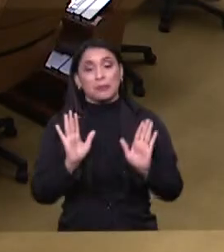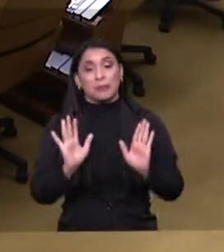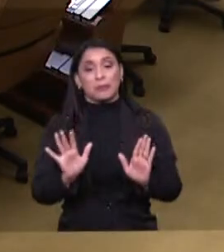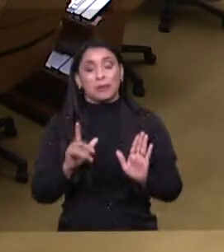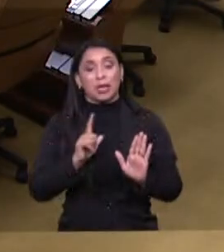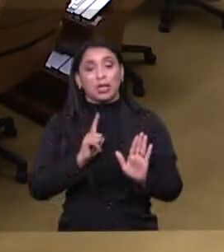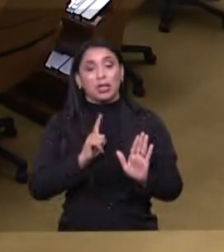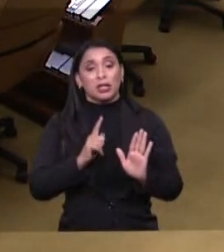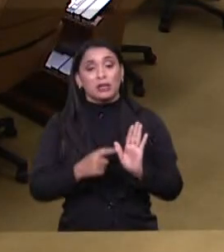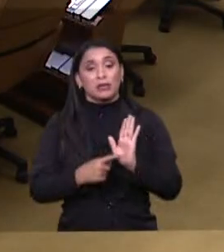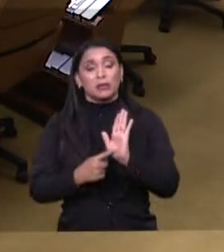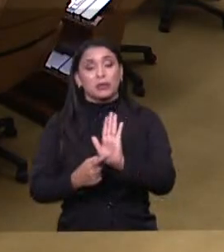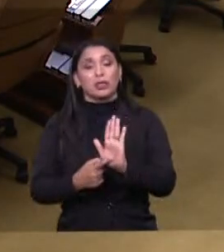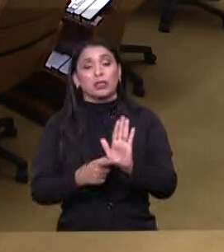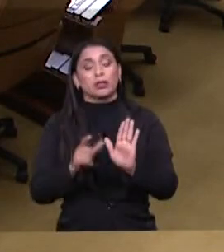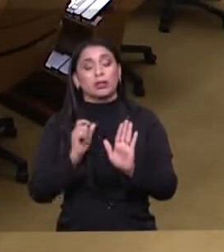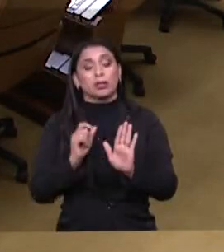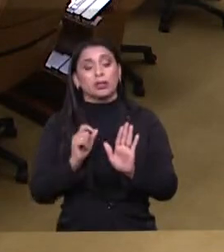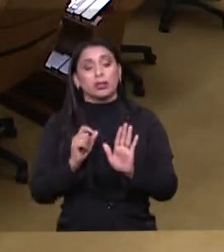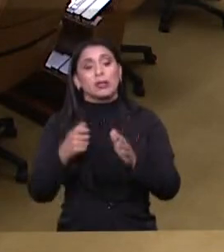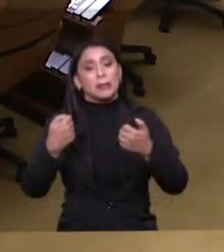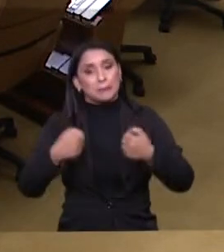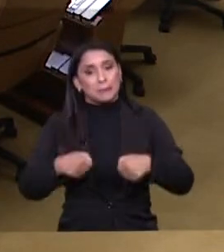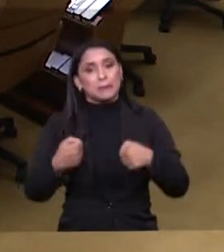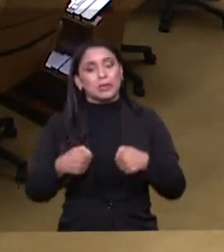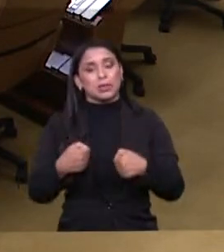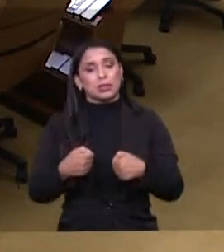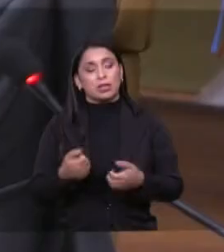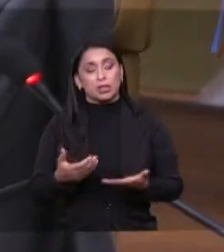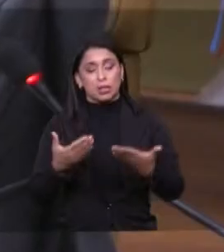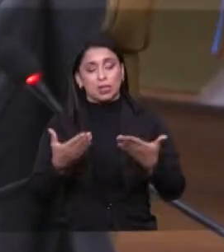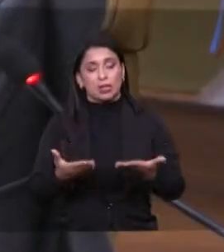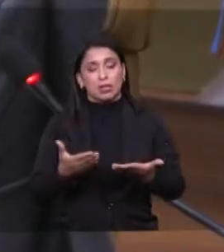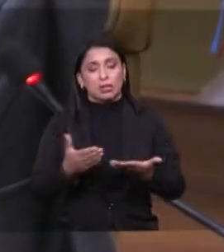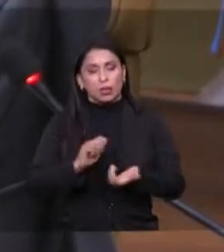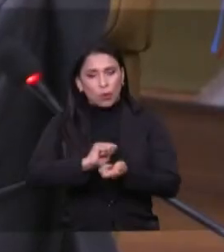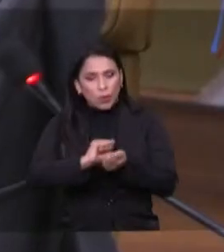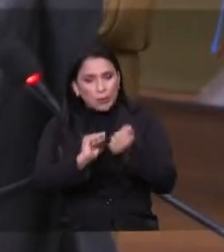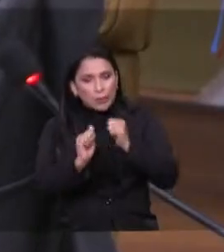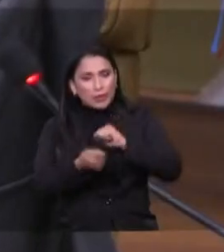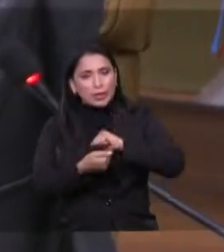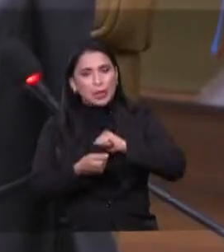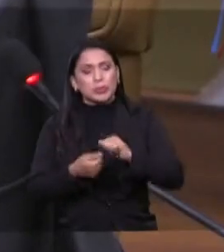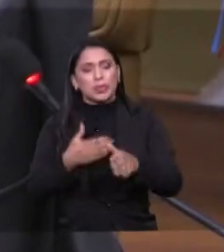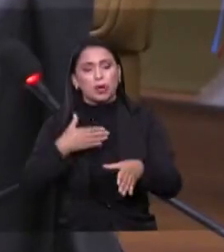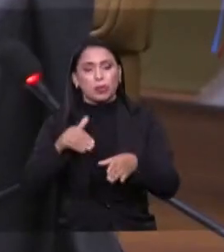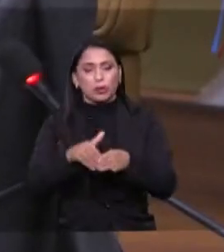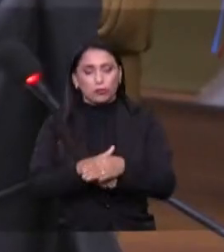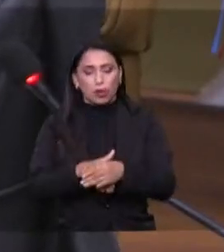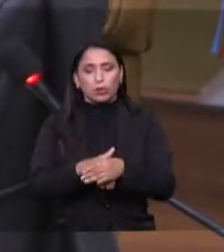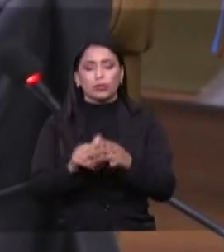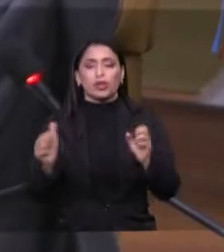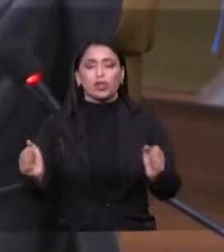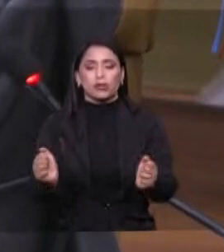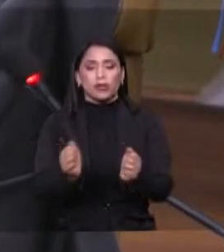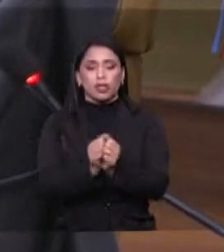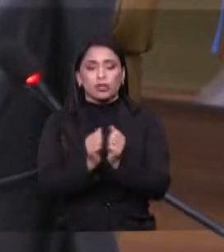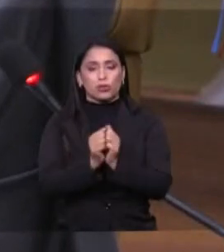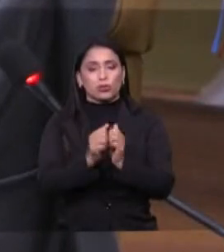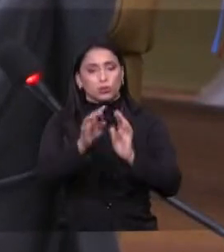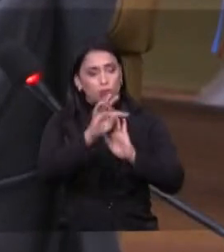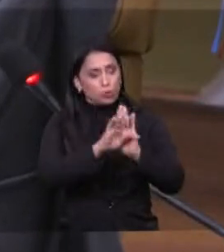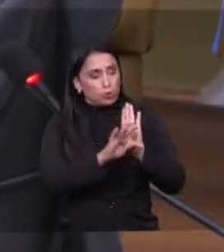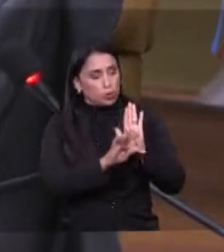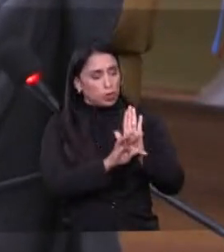que a explicitação se faz necessária. Então, eu reajusto aqui, senhora presidente, para acompanhar, então, e dar a